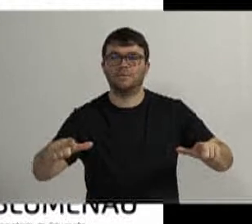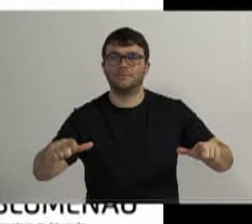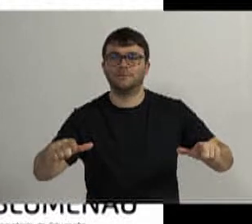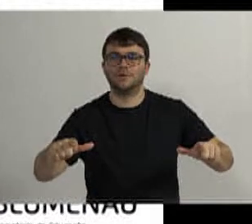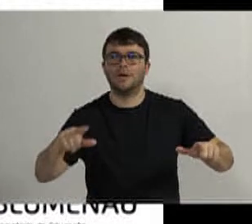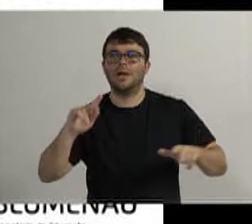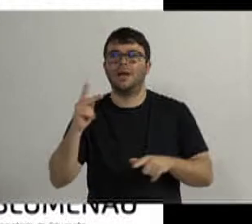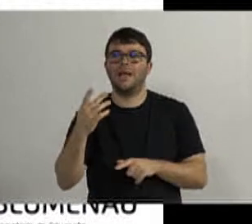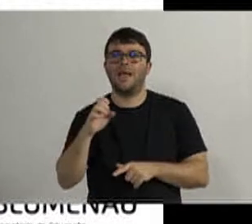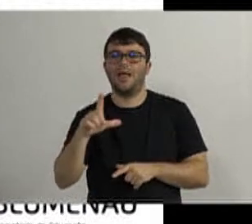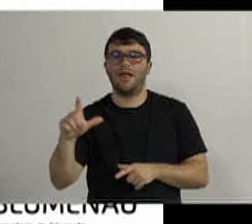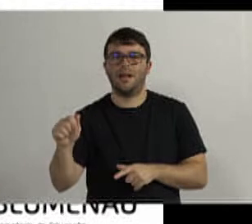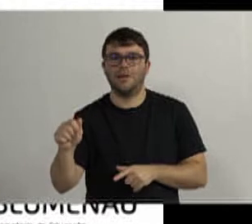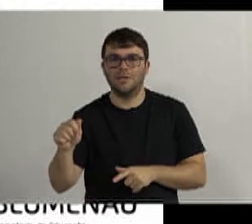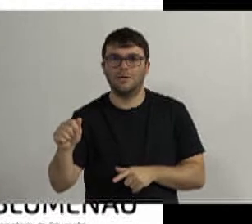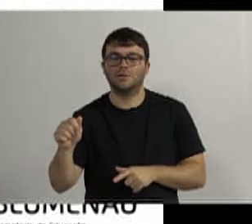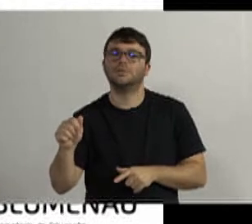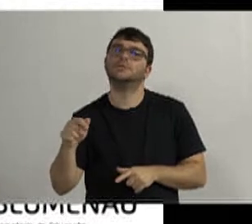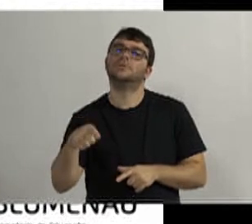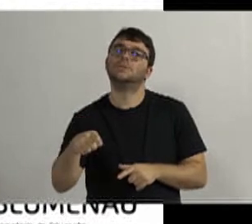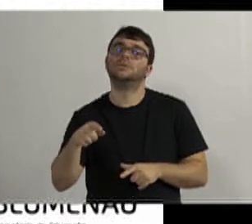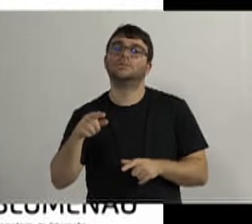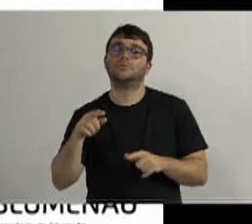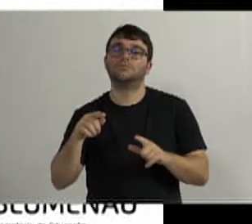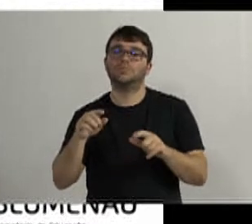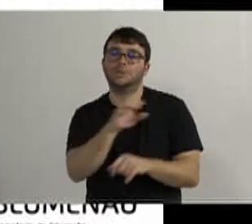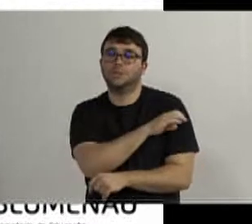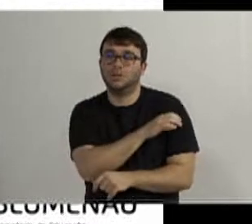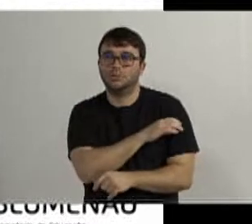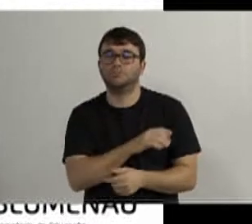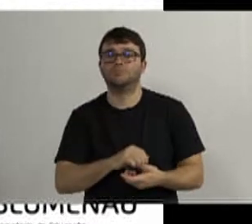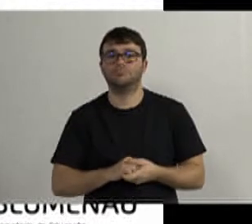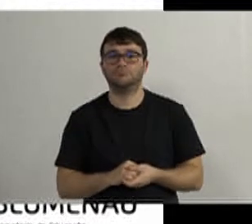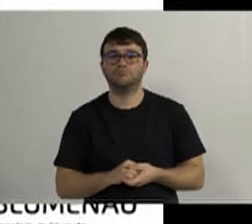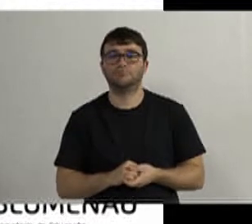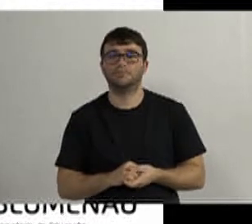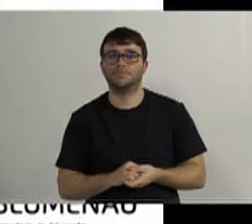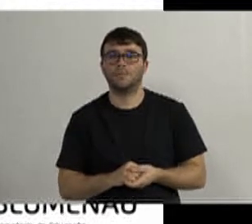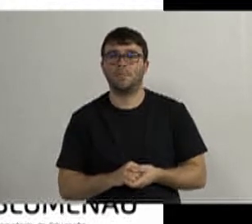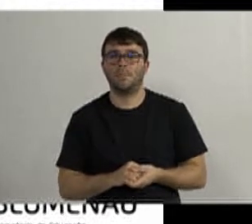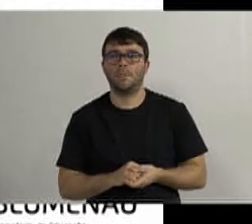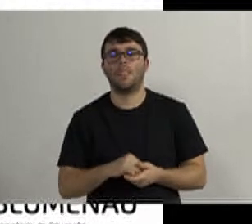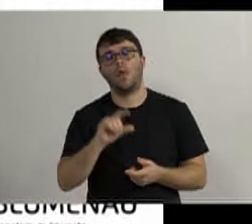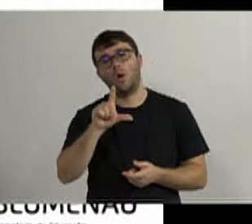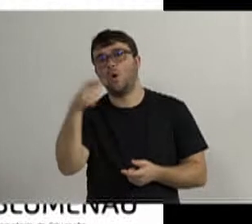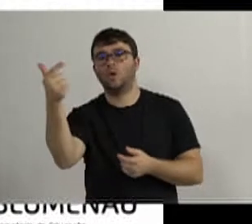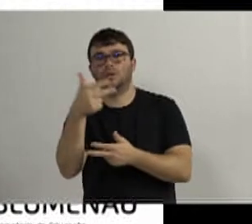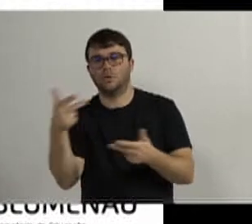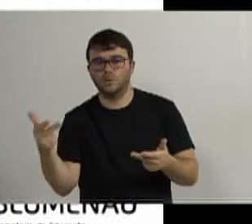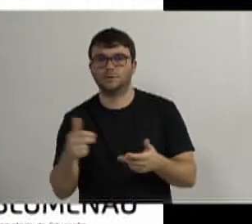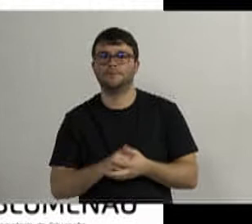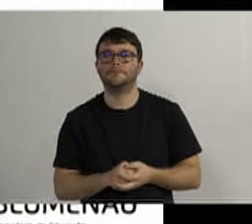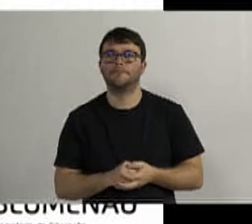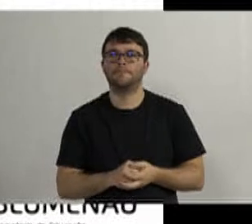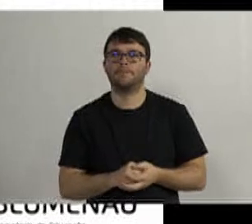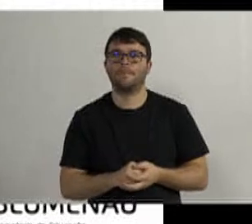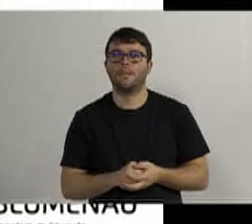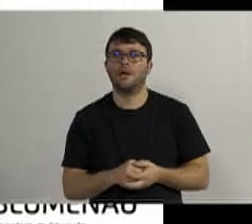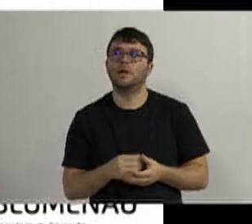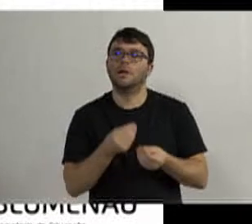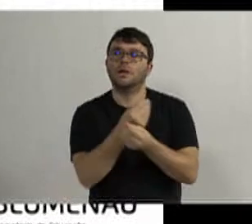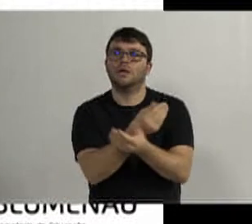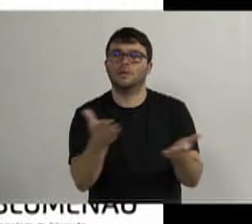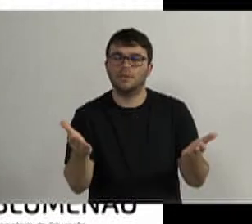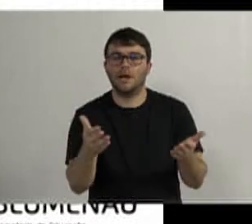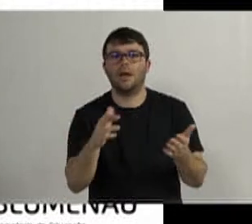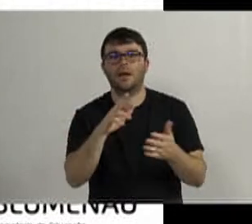está já entramentação deve ser publicado nos próximos dias outras iniciativa regularização e aquisição de entrega de